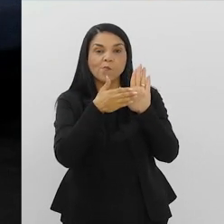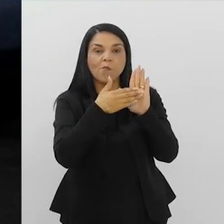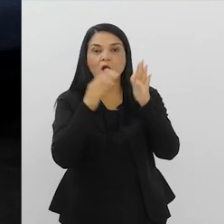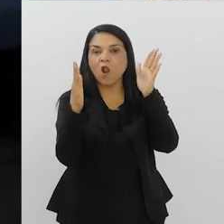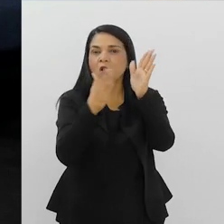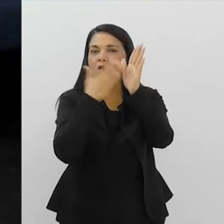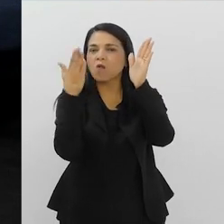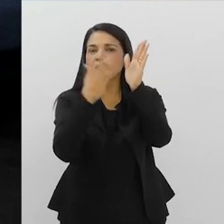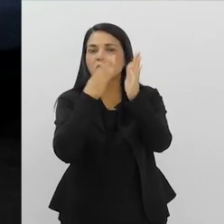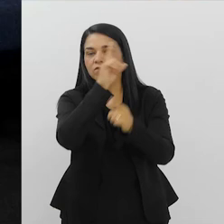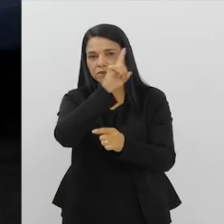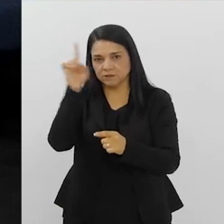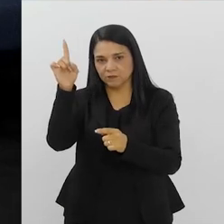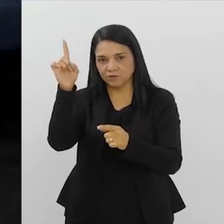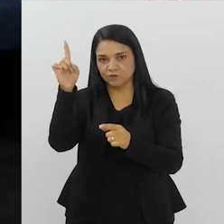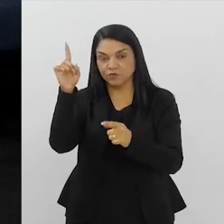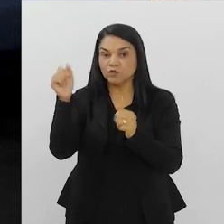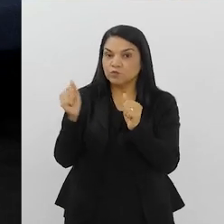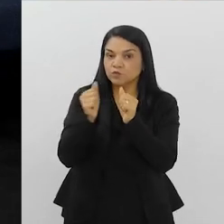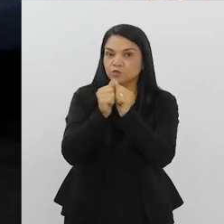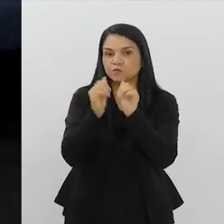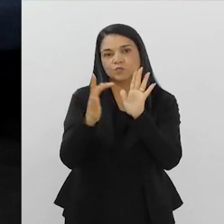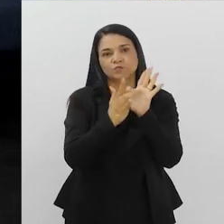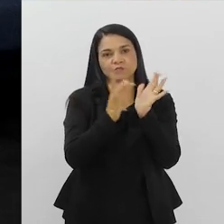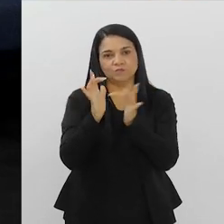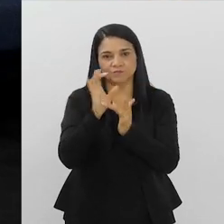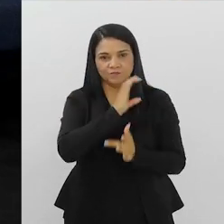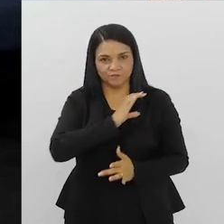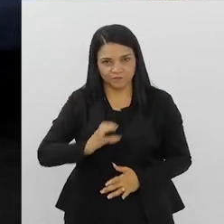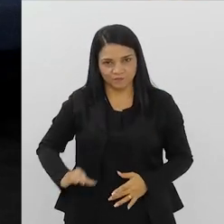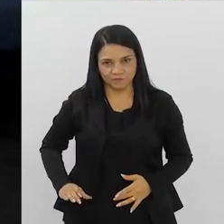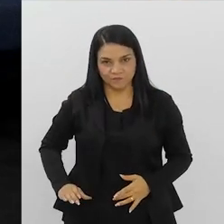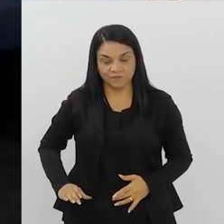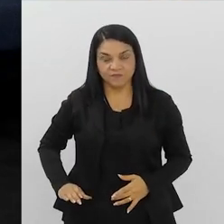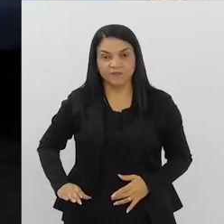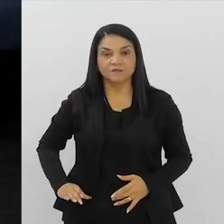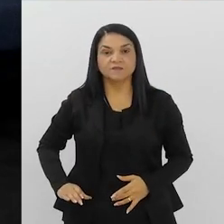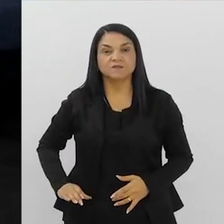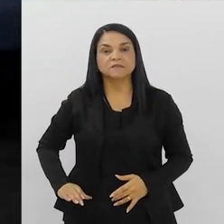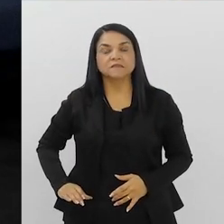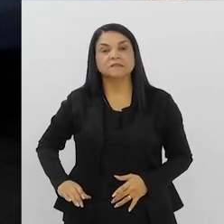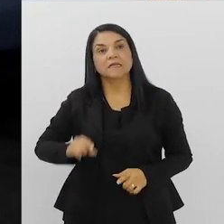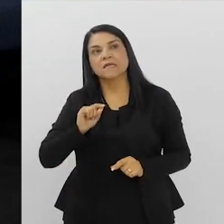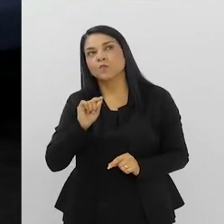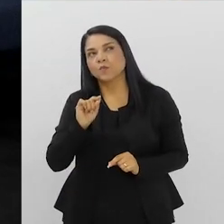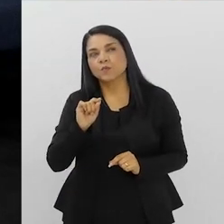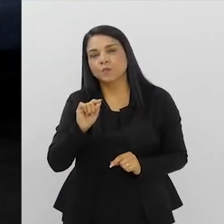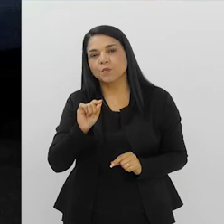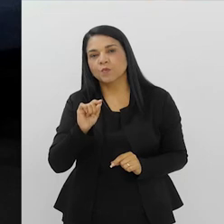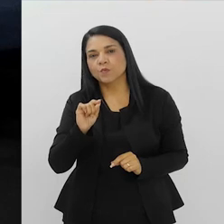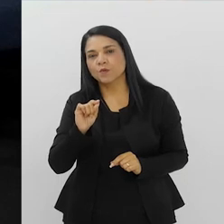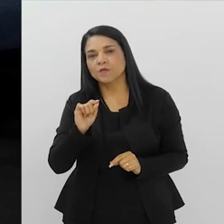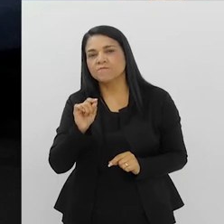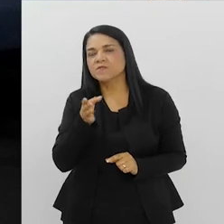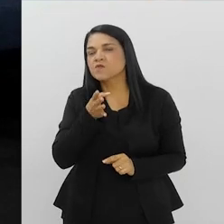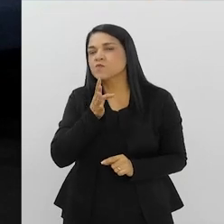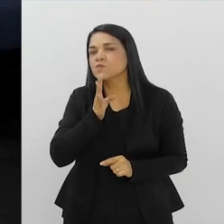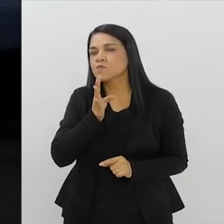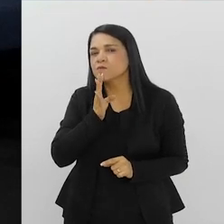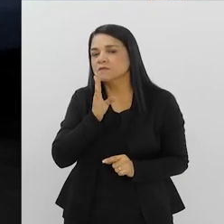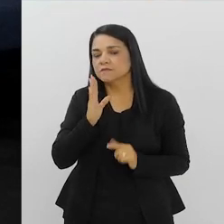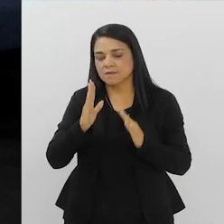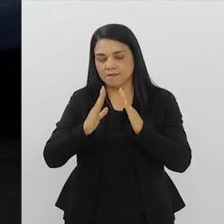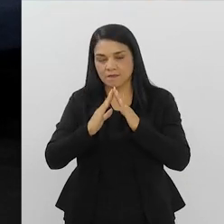religião Ah eles também participam então V parp tem um stand né da igreja e eles chamam